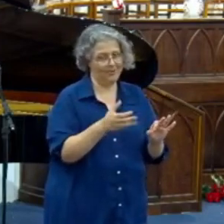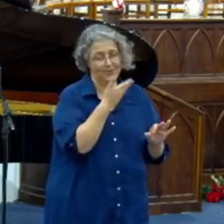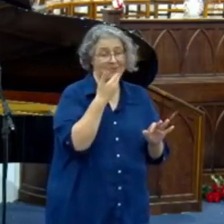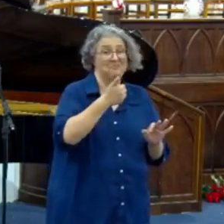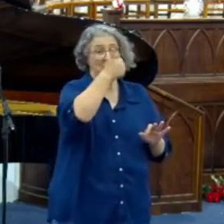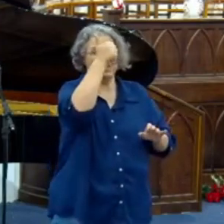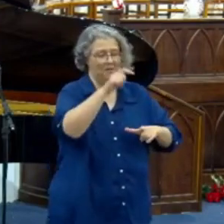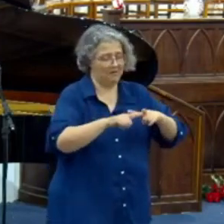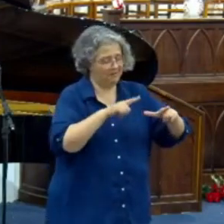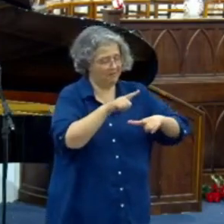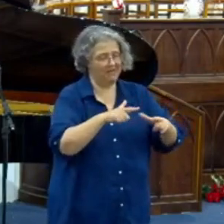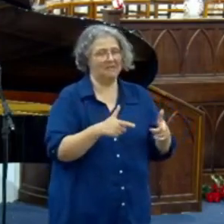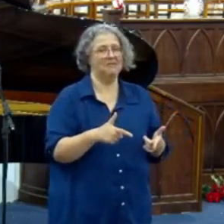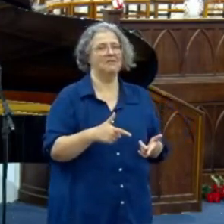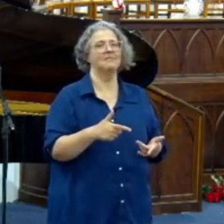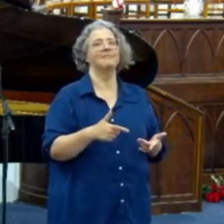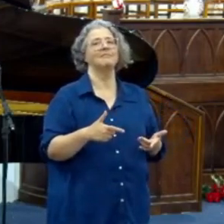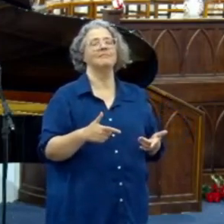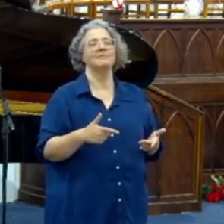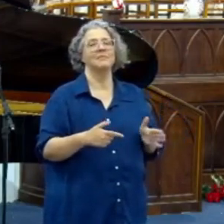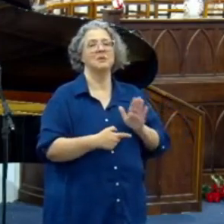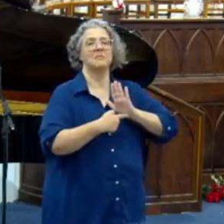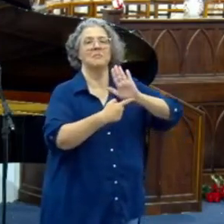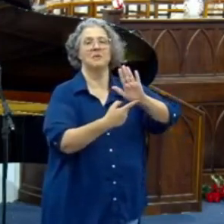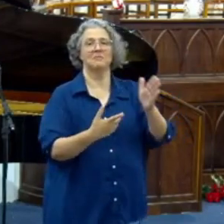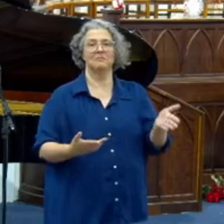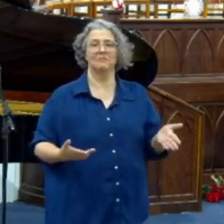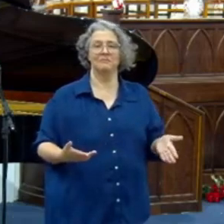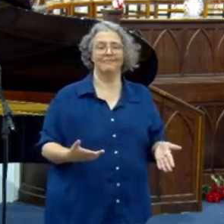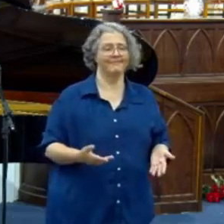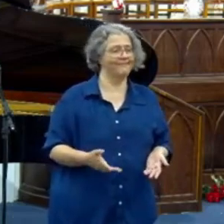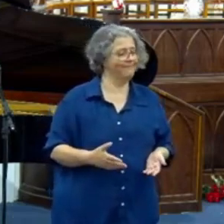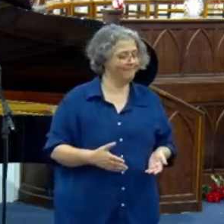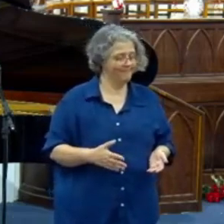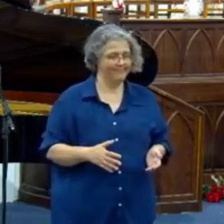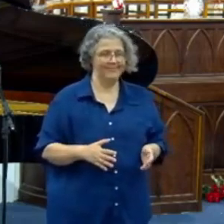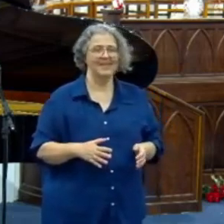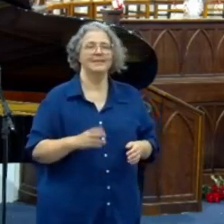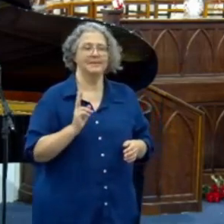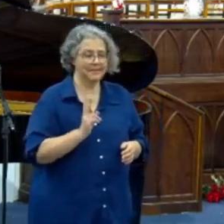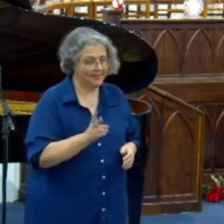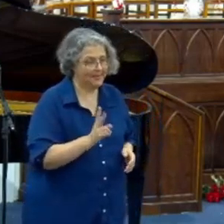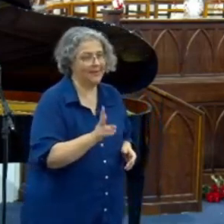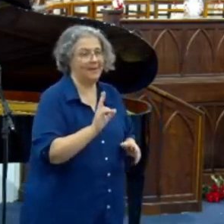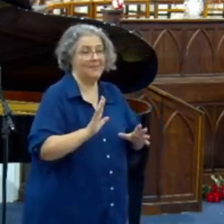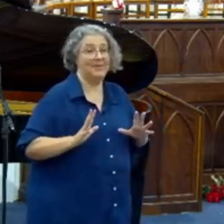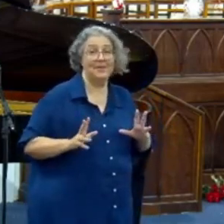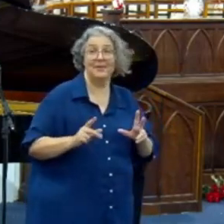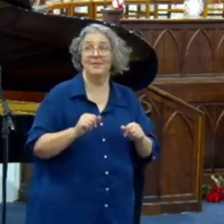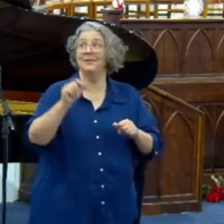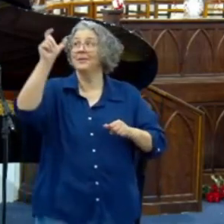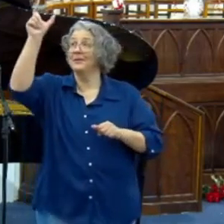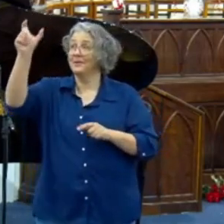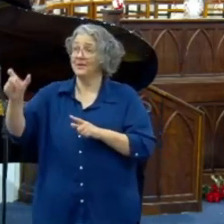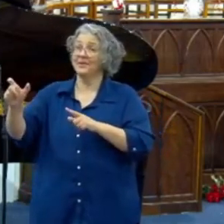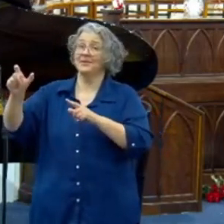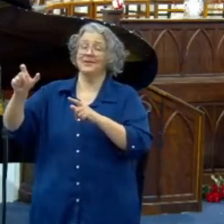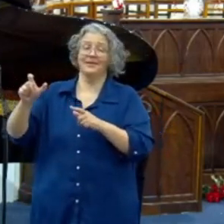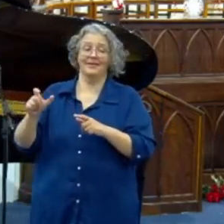eles são reportados a Deus, sempre, o tempo todo, sem faltar